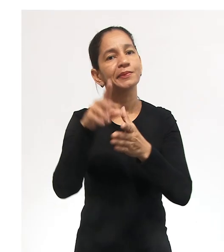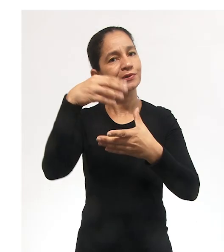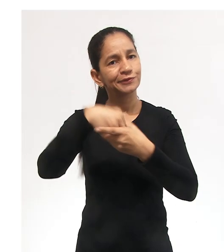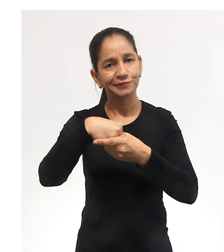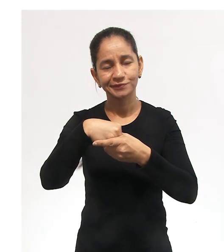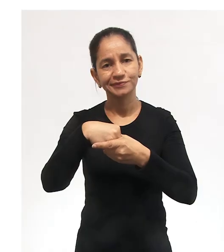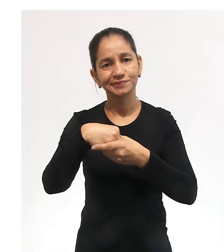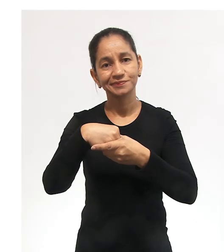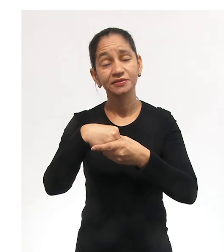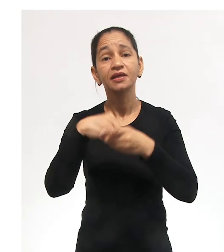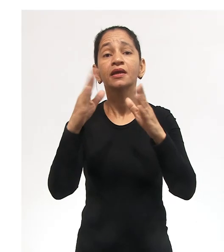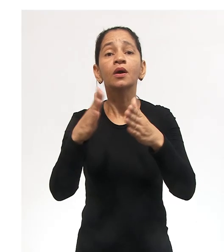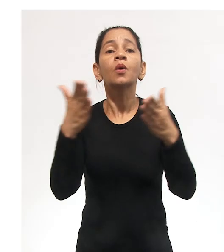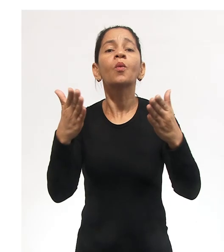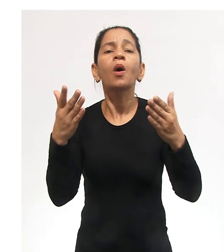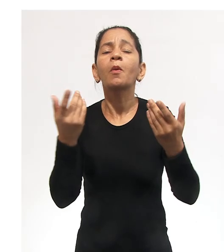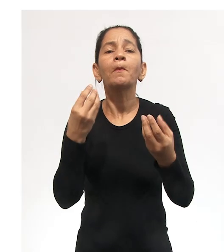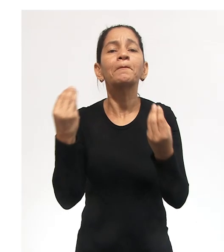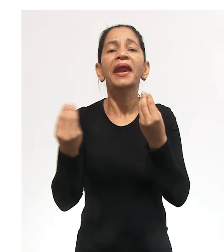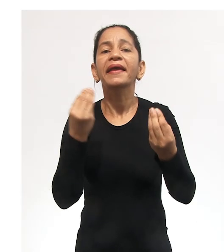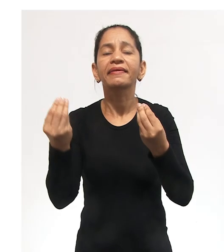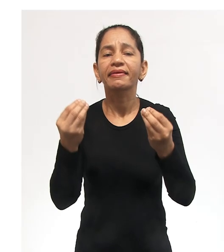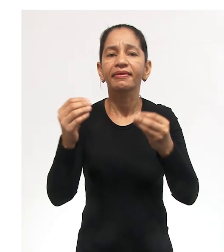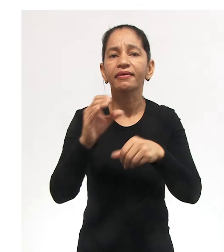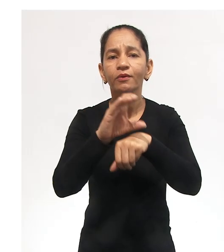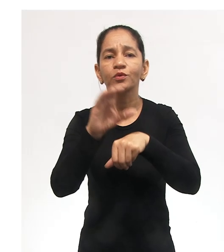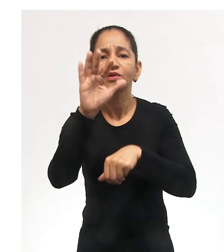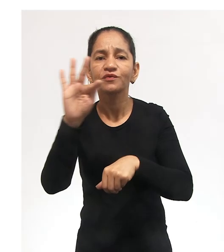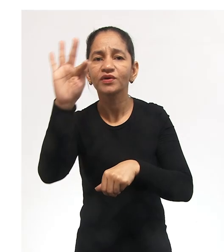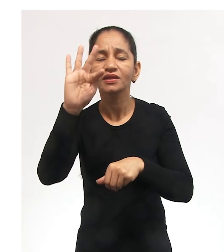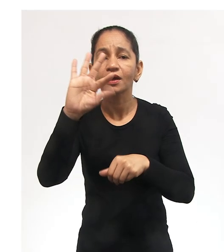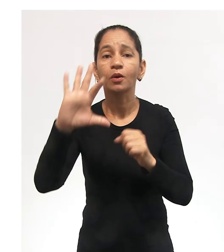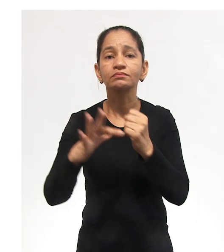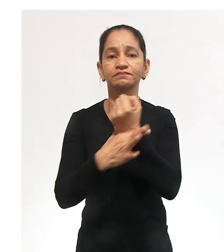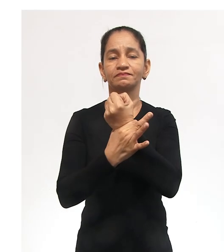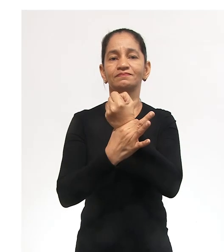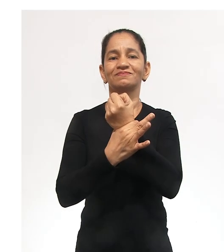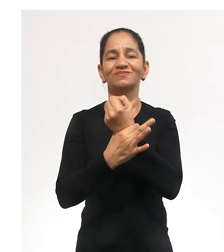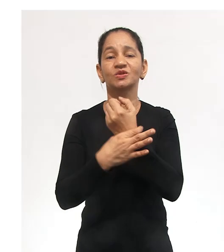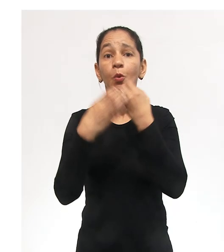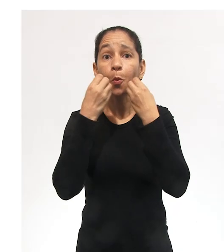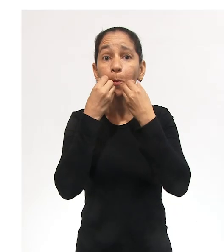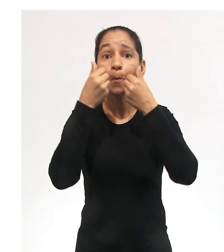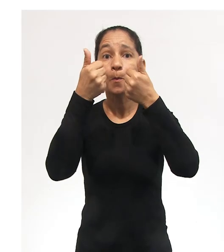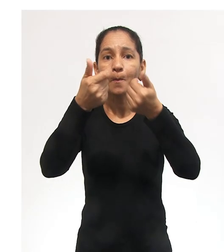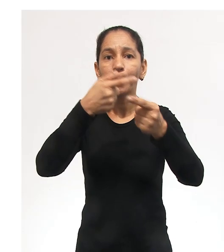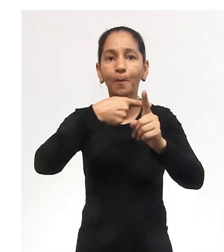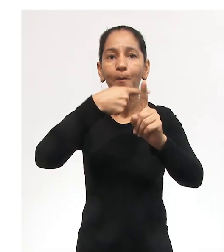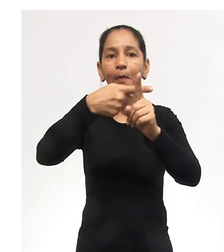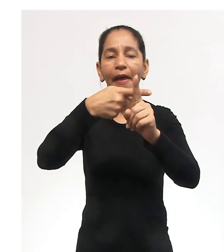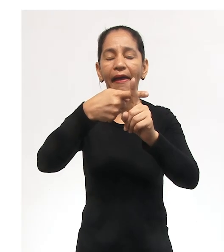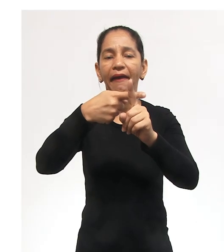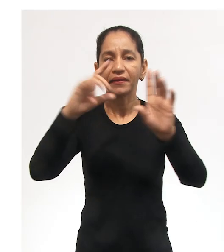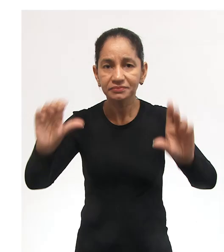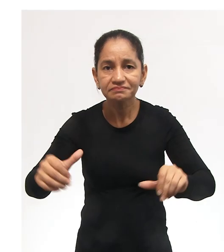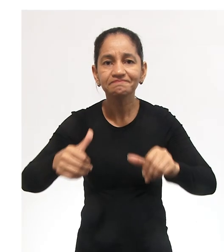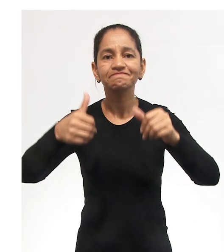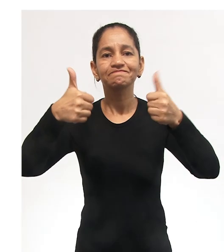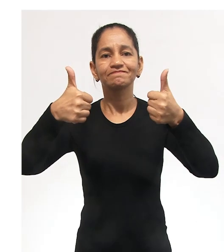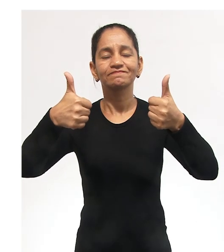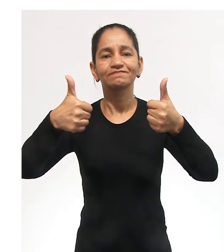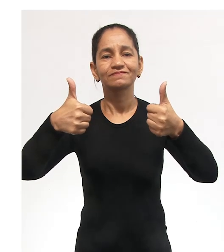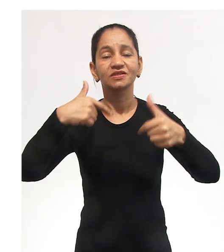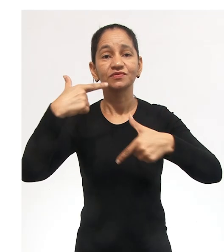né? Qual é o fim? Olha só, que tem por fim o quê? O bem comum de um povo. Tá vendo lá? Ó? O bem comum de um povo. Essa é a